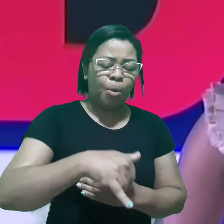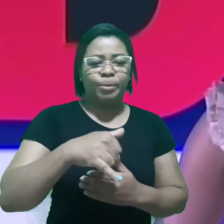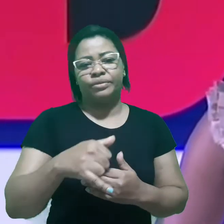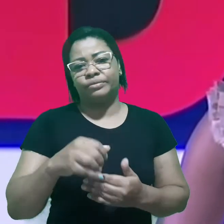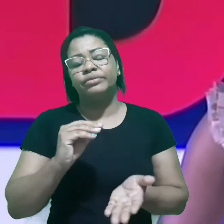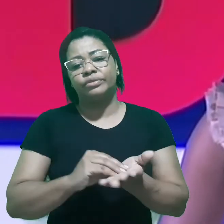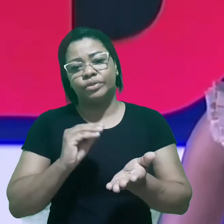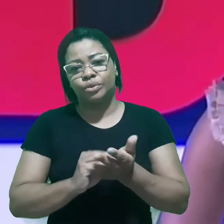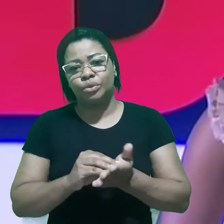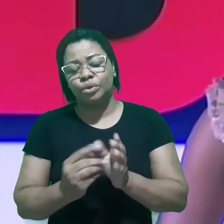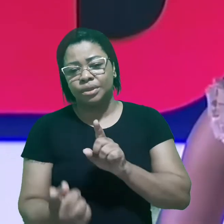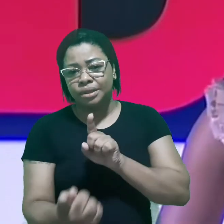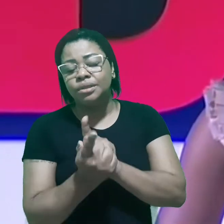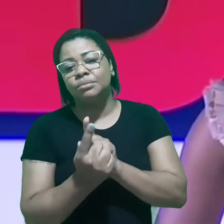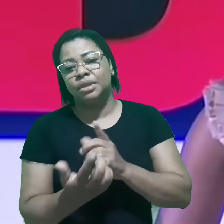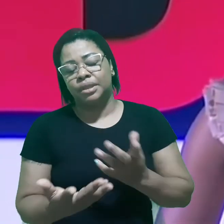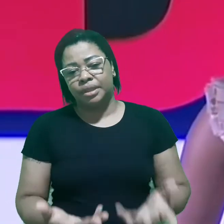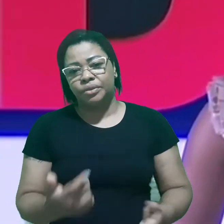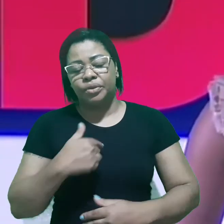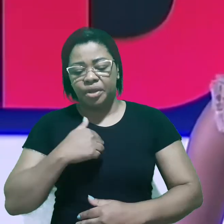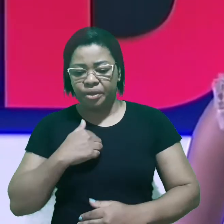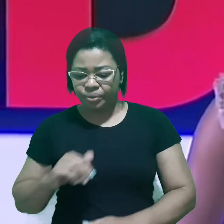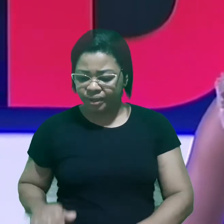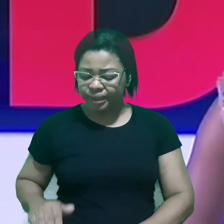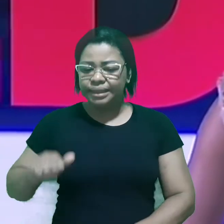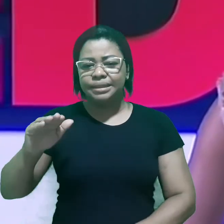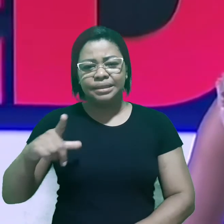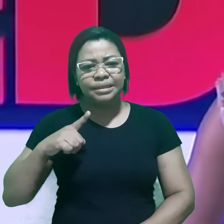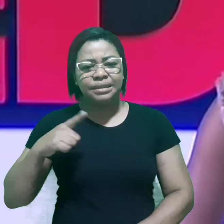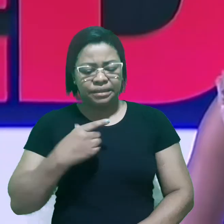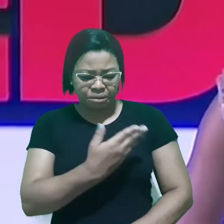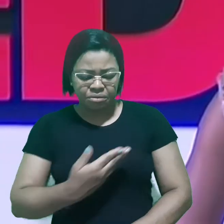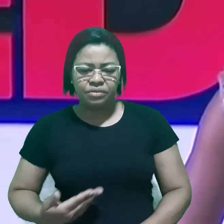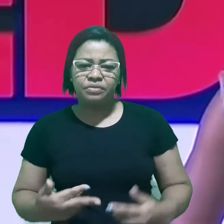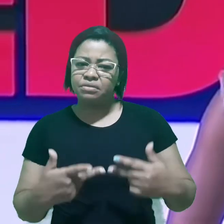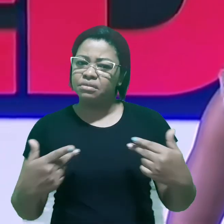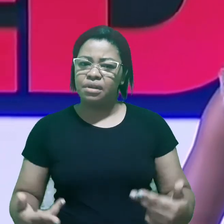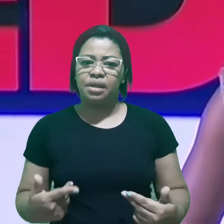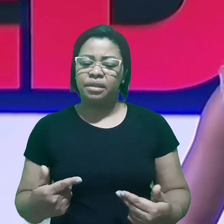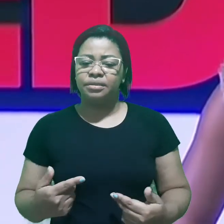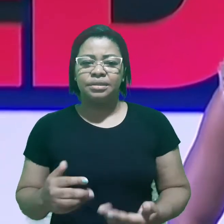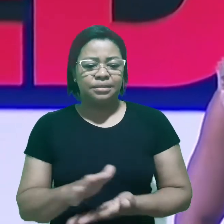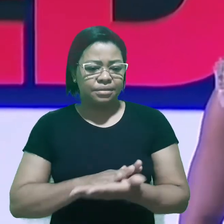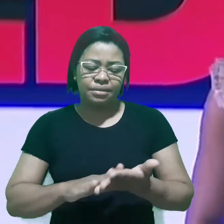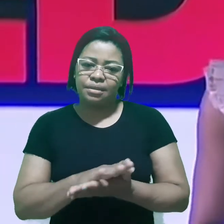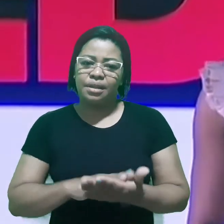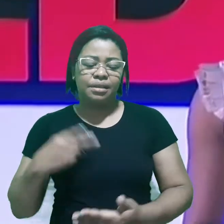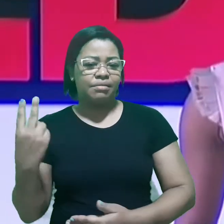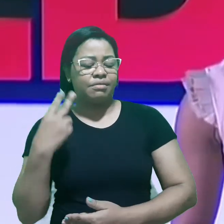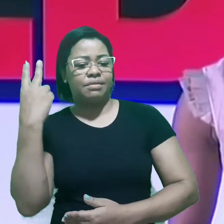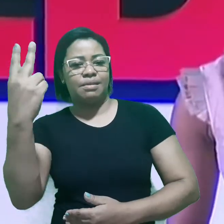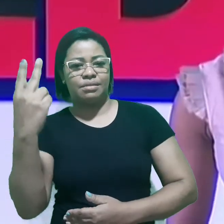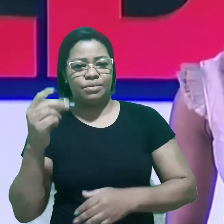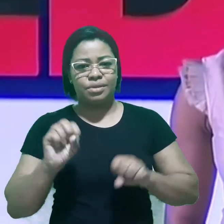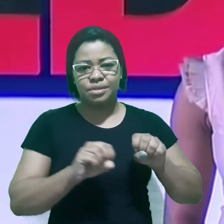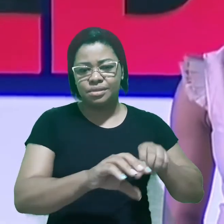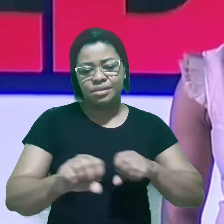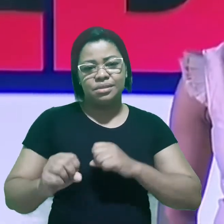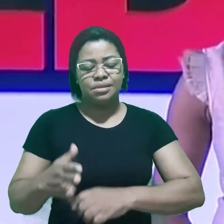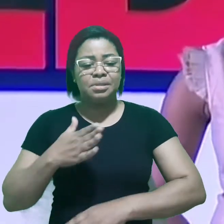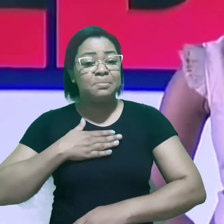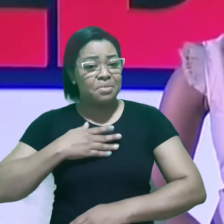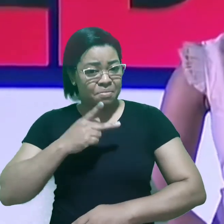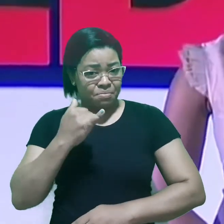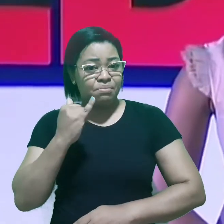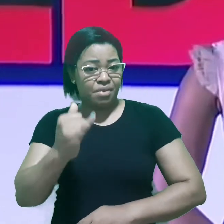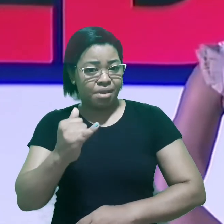que desvalorizavam a educação, então, por vezes, meus pais não recebiam seus salários. E então, ainda criança, eu via a geleia desaparecer do